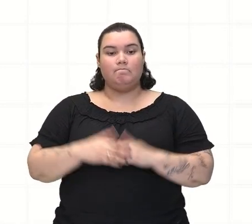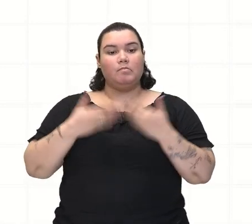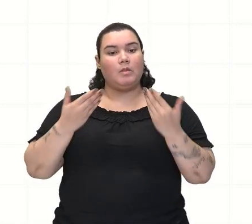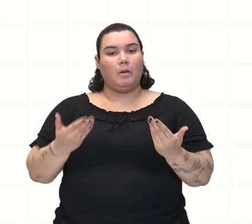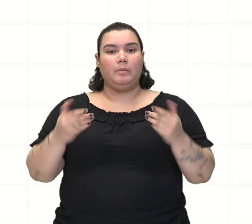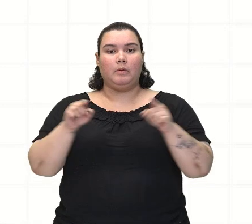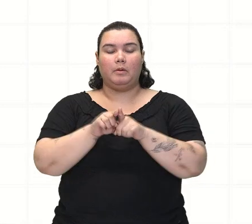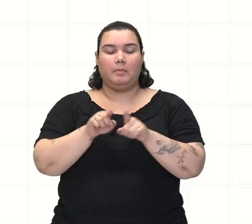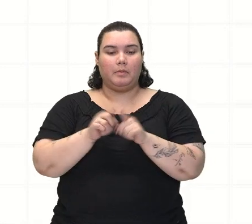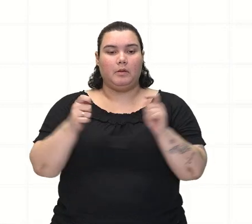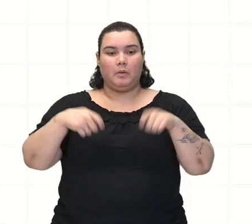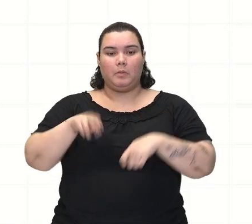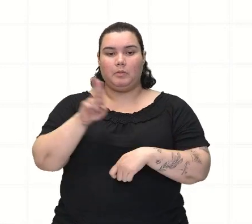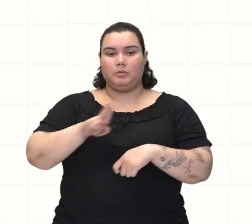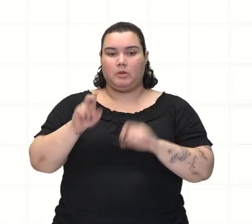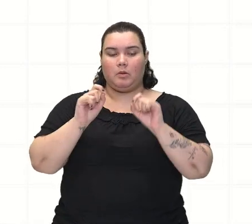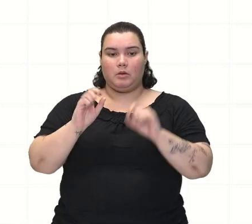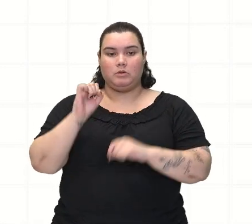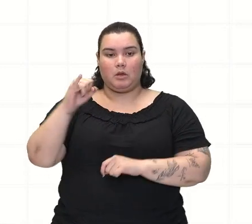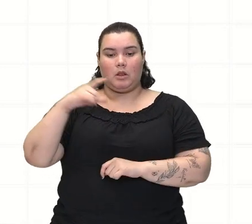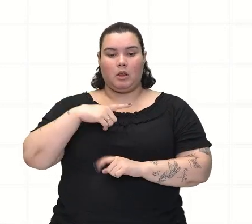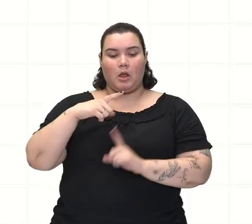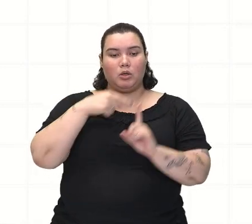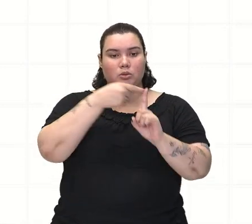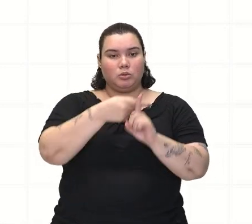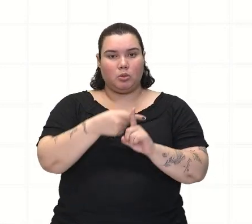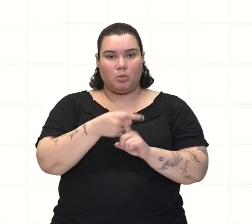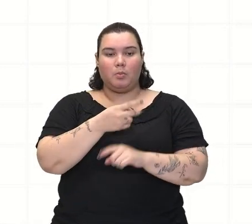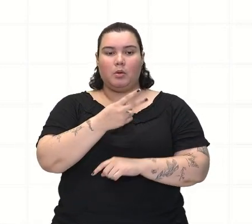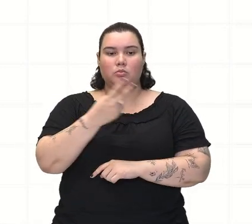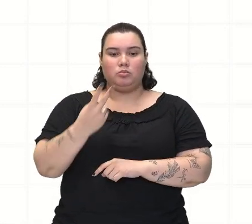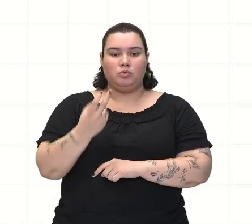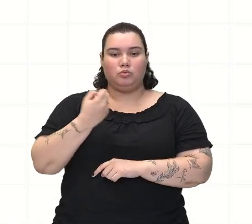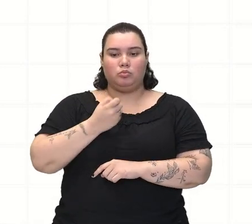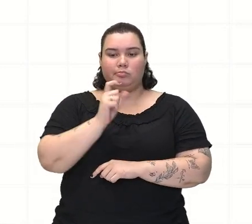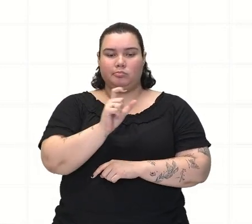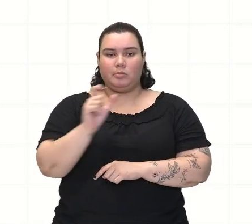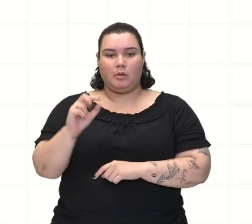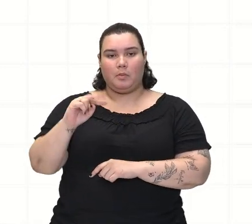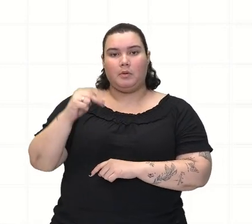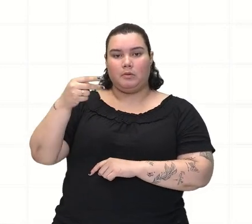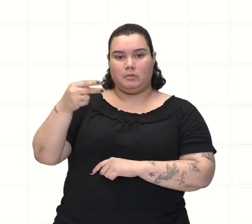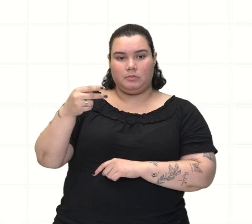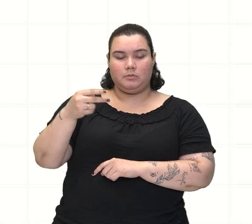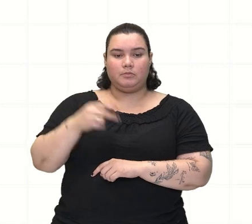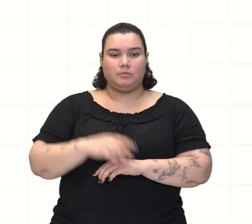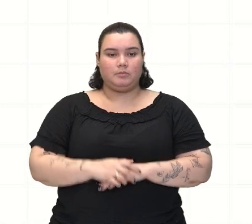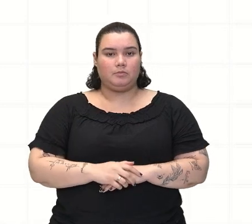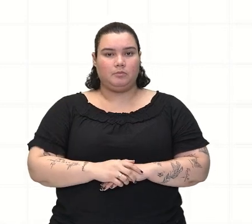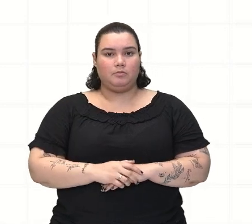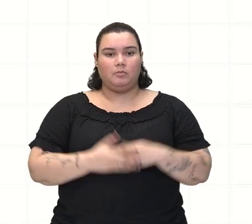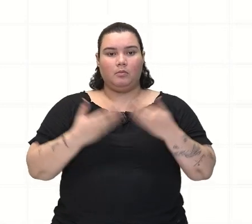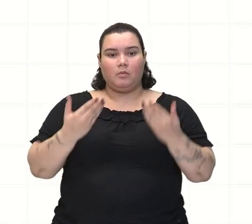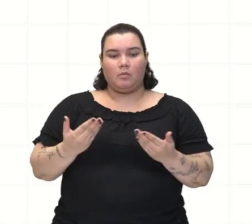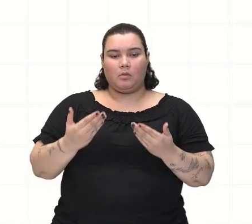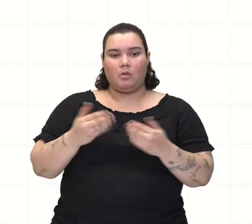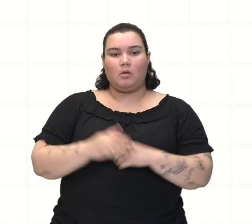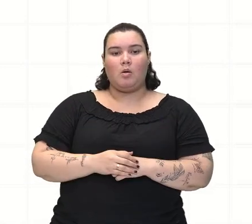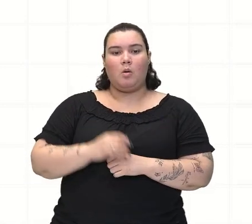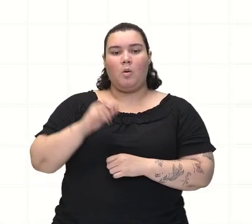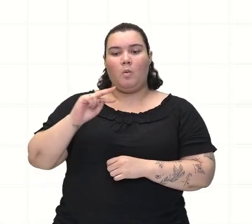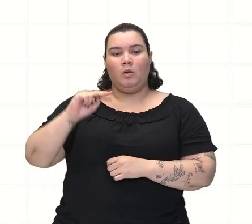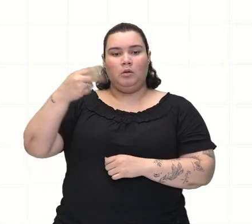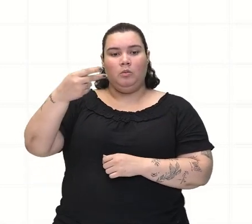forma, se eu tiver a soma de dois termos ao quadrado, a diferença de dois termos ao quadrado. Então, vai ser o quadrado do